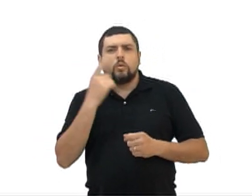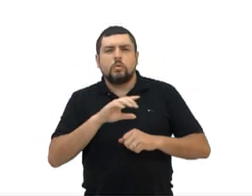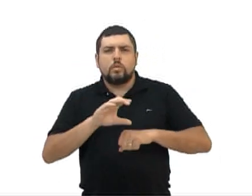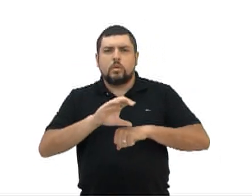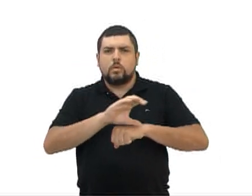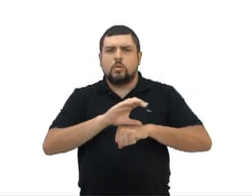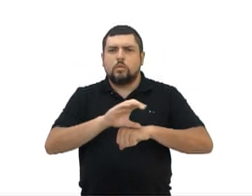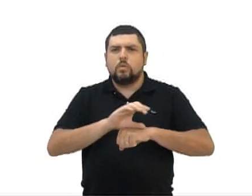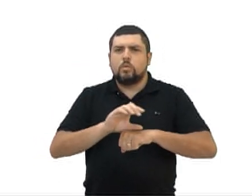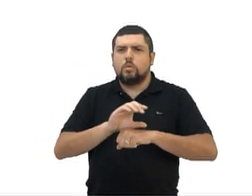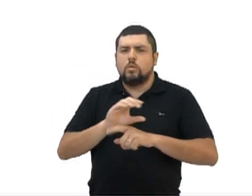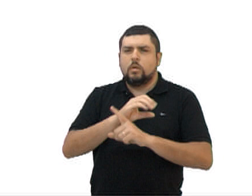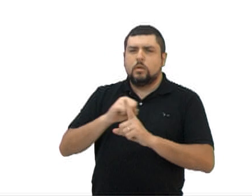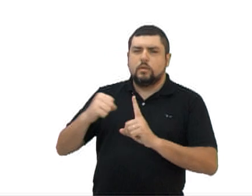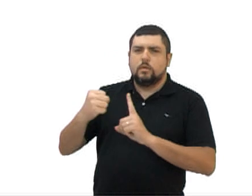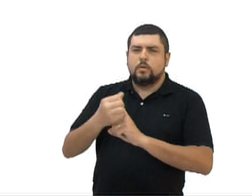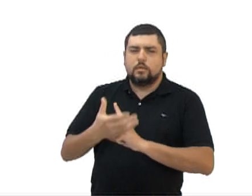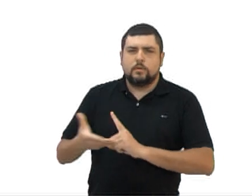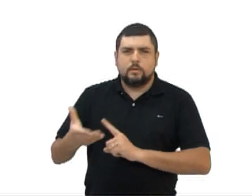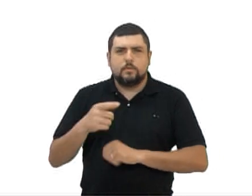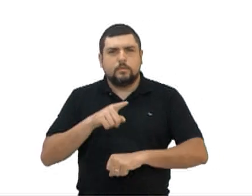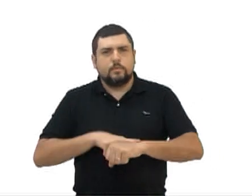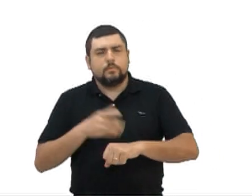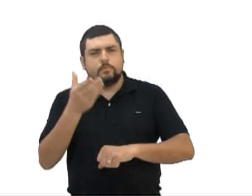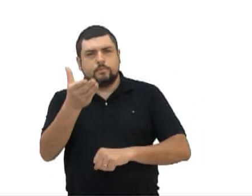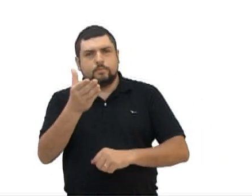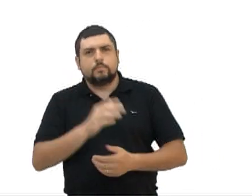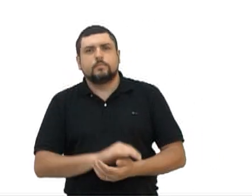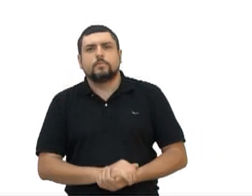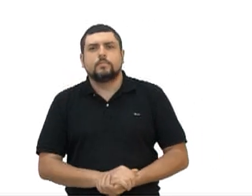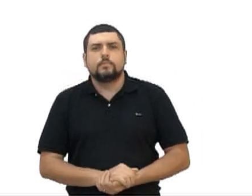da cidadania. Tempo para vocês.